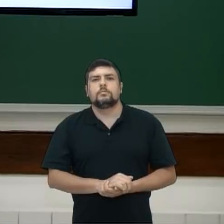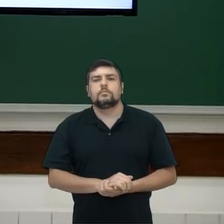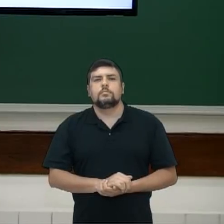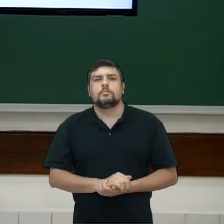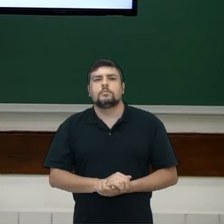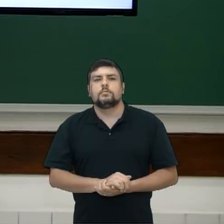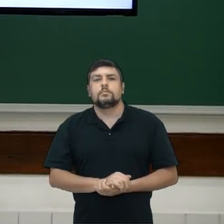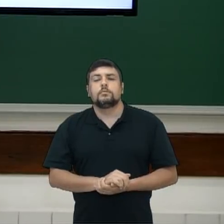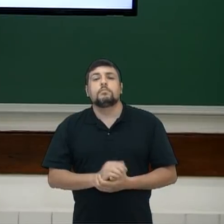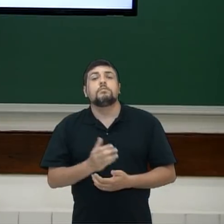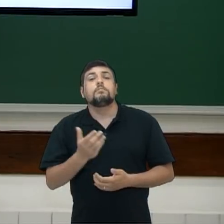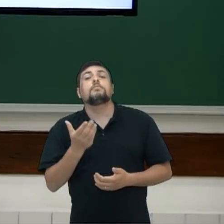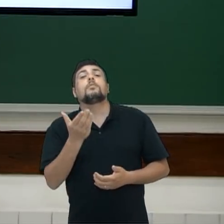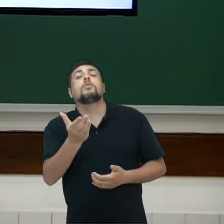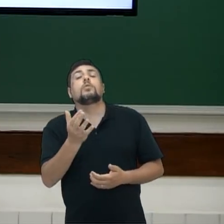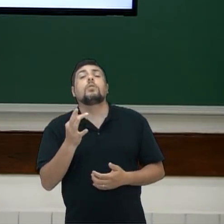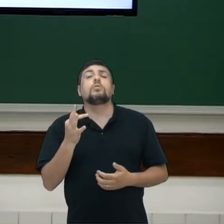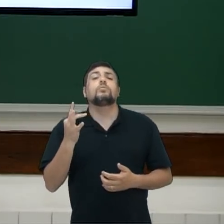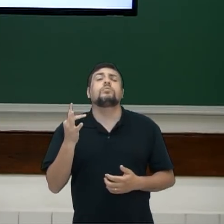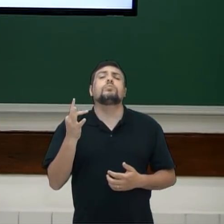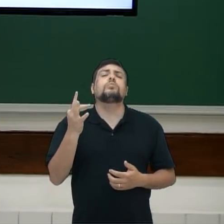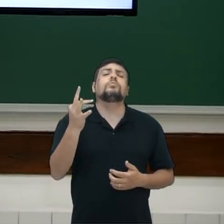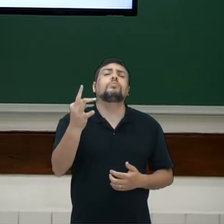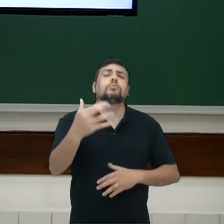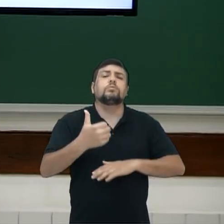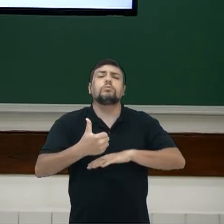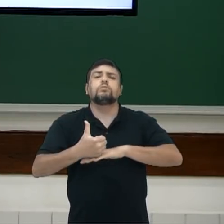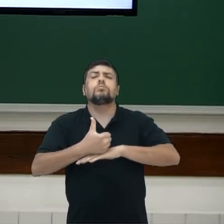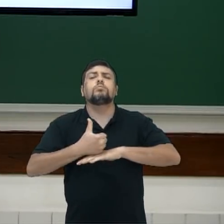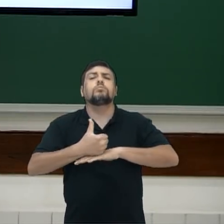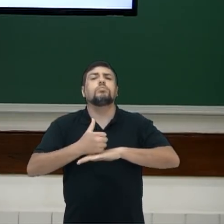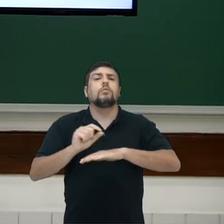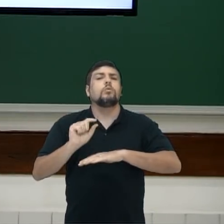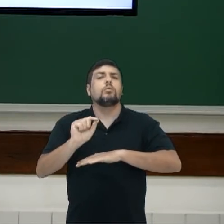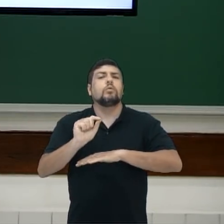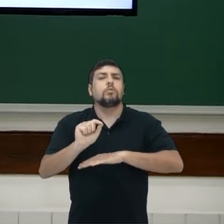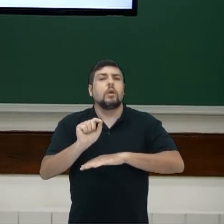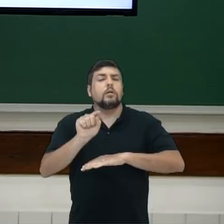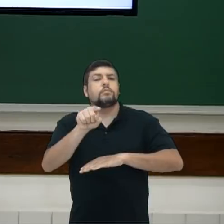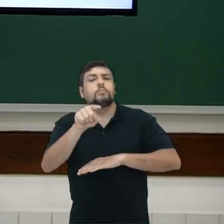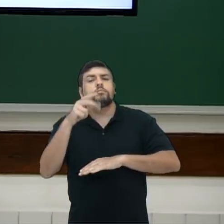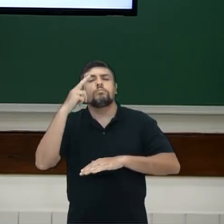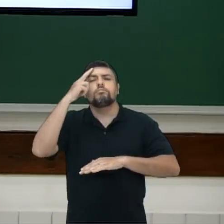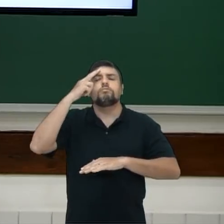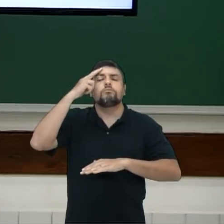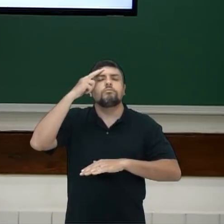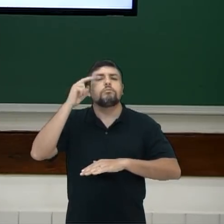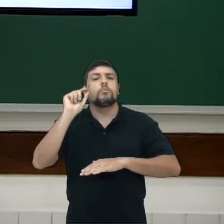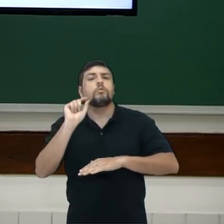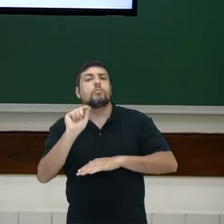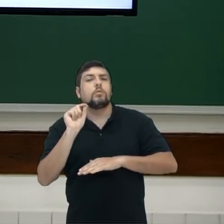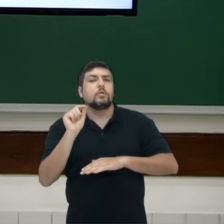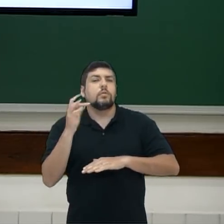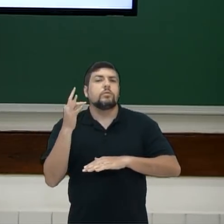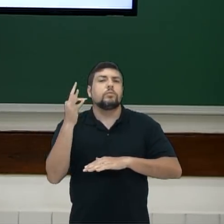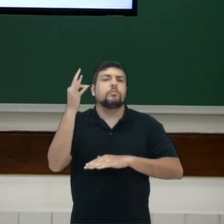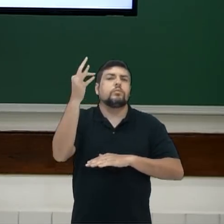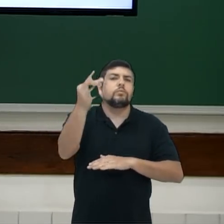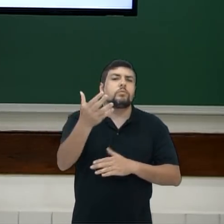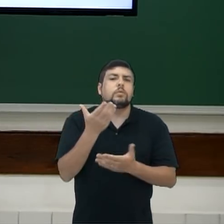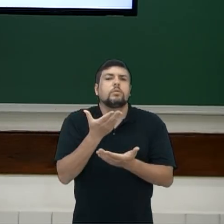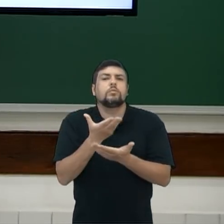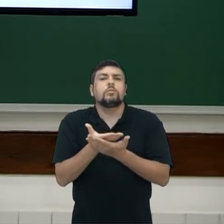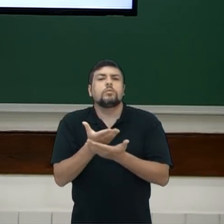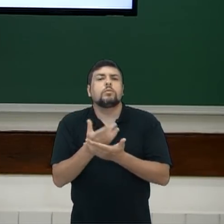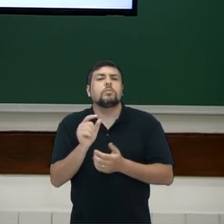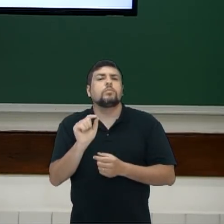E você, o que você gostaria de ser? Você já pensou sobre isso? Você tem alguma ideia? O que você vai fazer? Você vai estudar para quê? Então, vamos